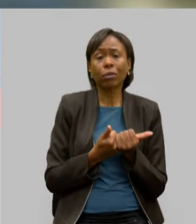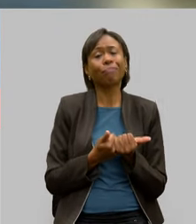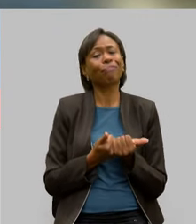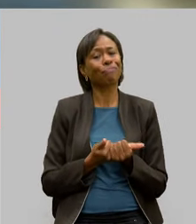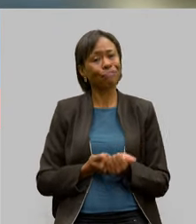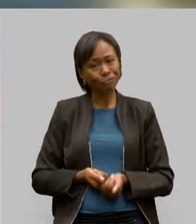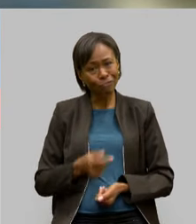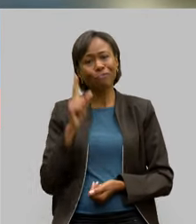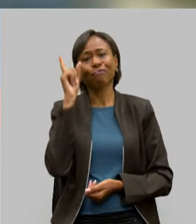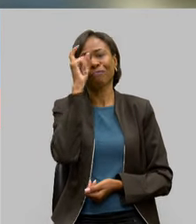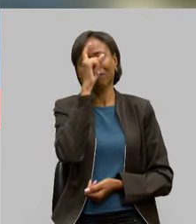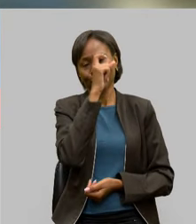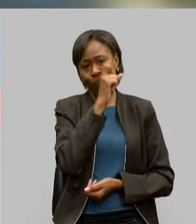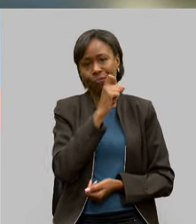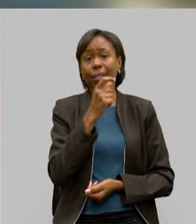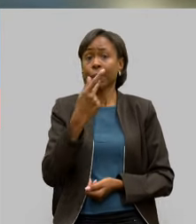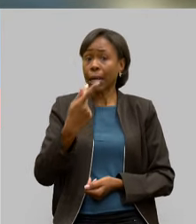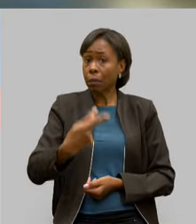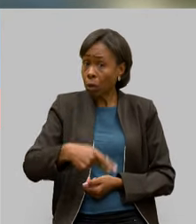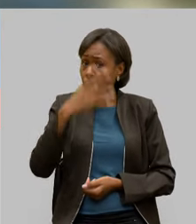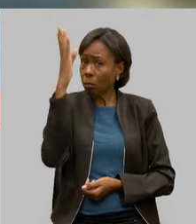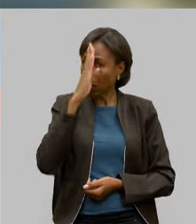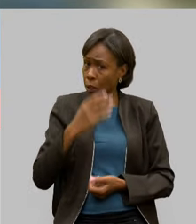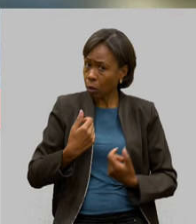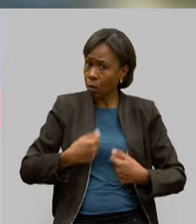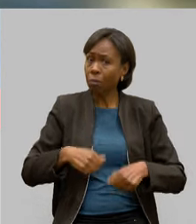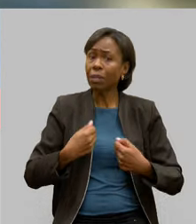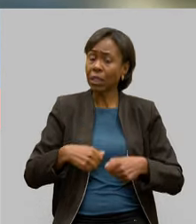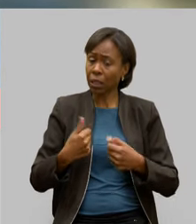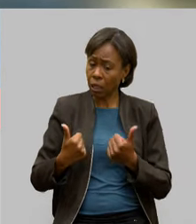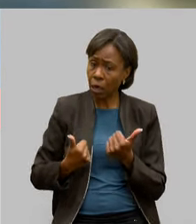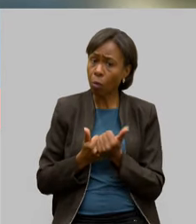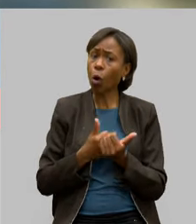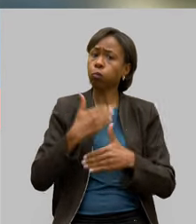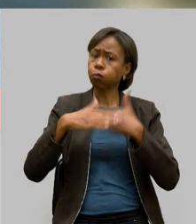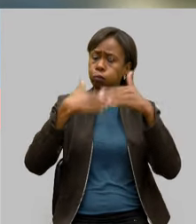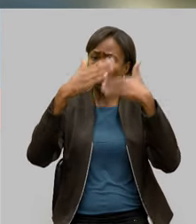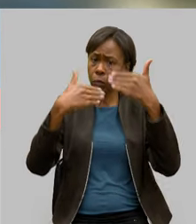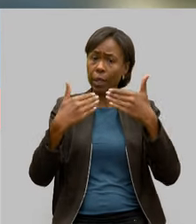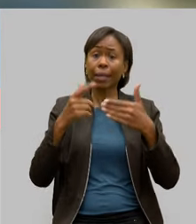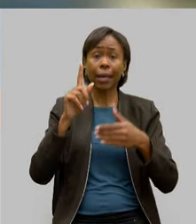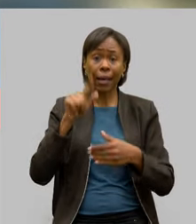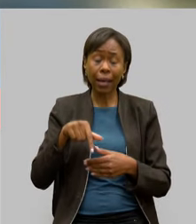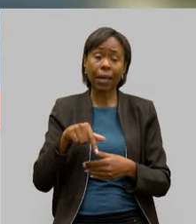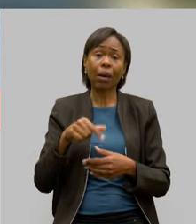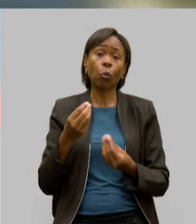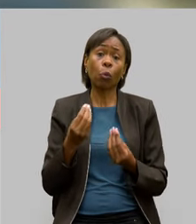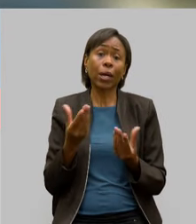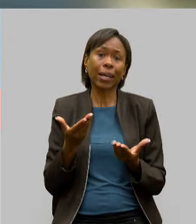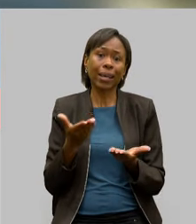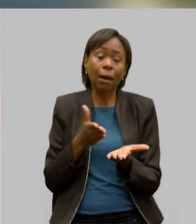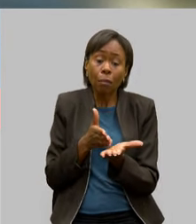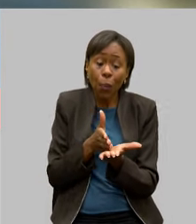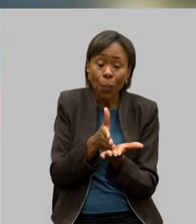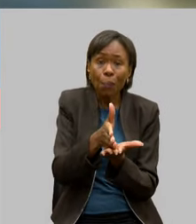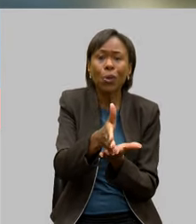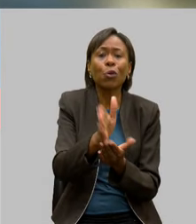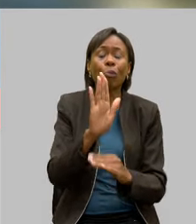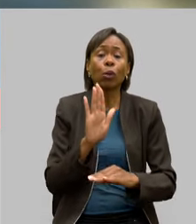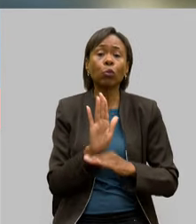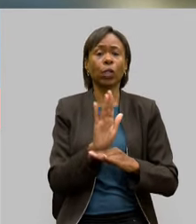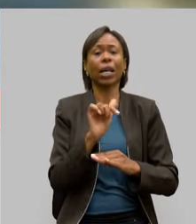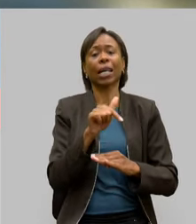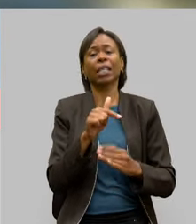precisamos desenvolver isso no Brasil e acreditar que esse é um caminho um dos caminhos né para que a cannabis a ponha